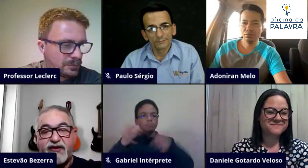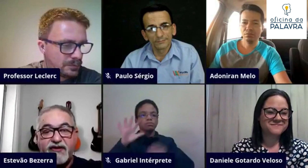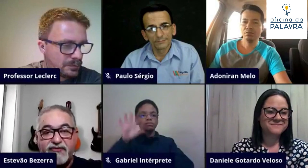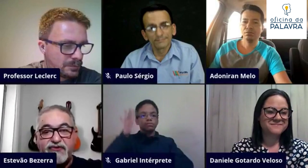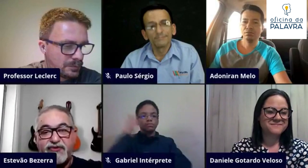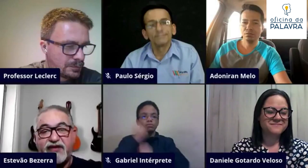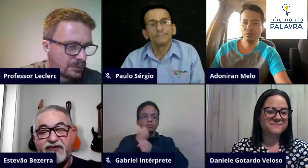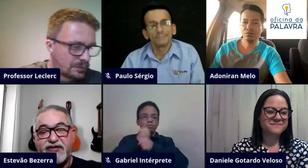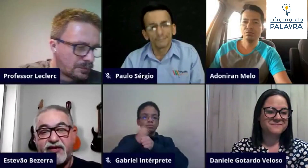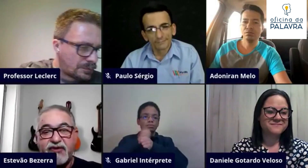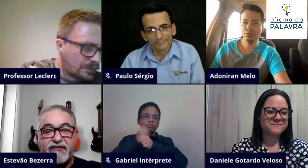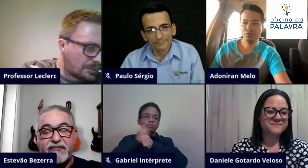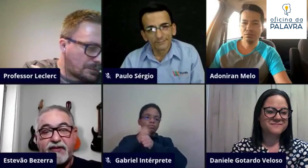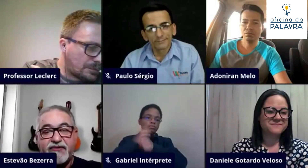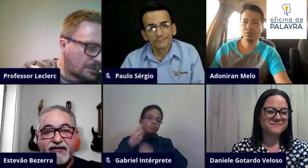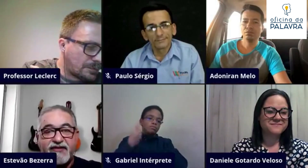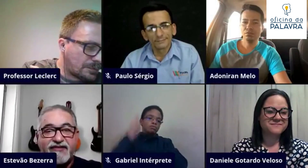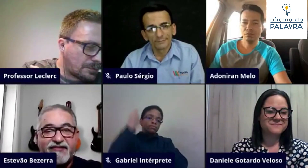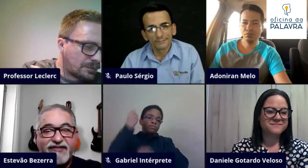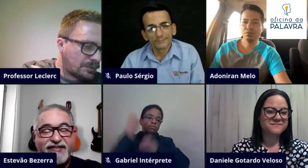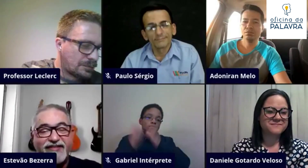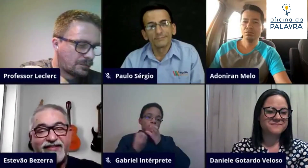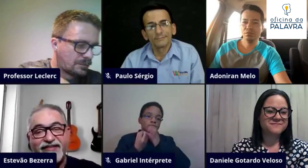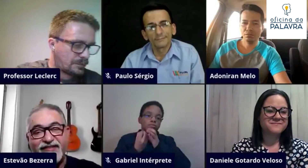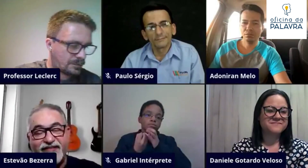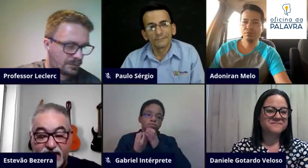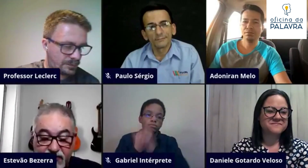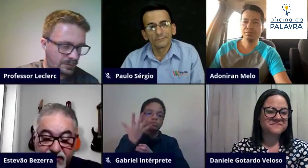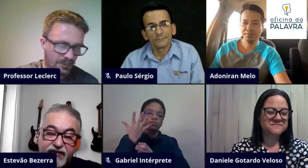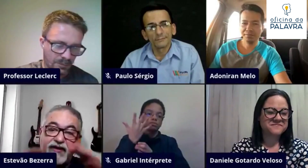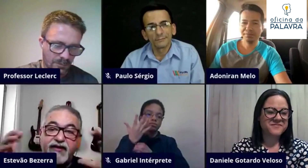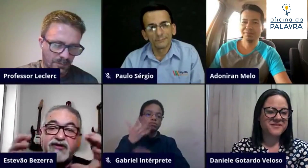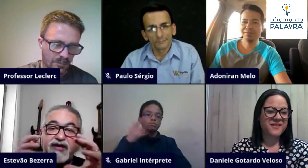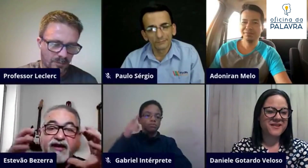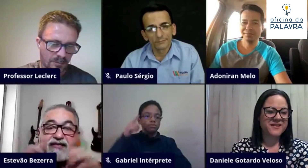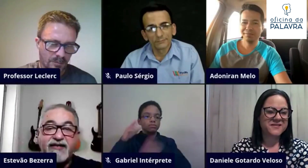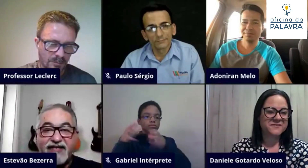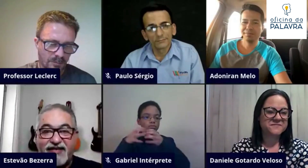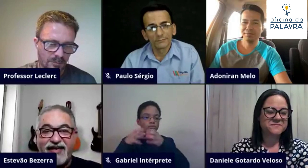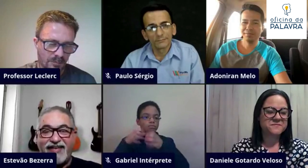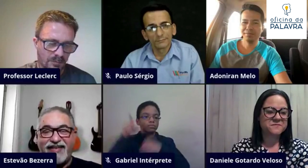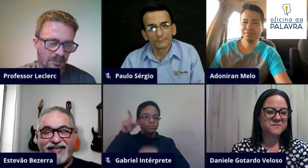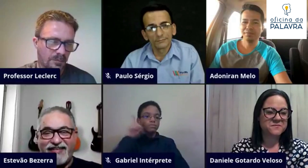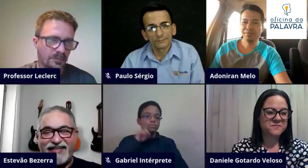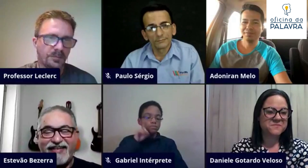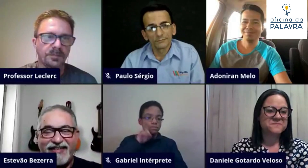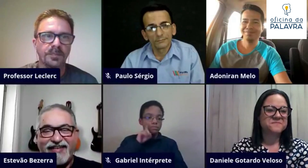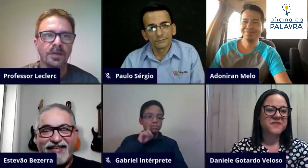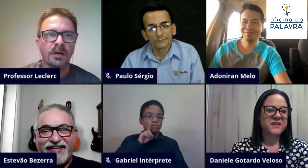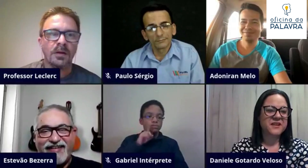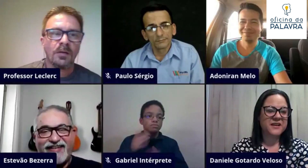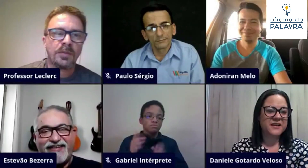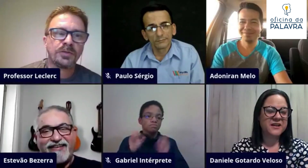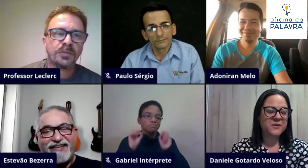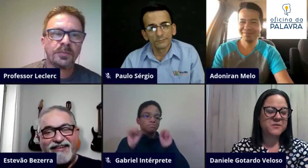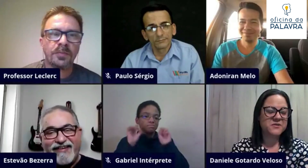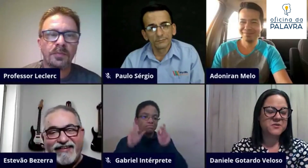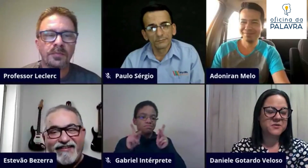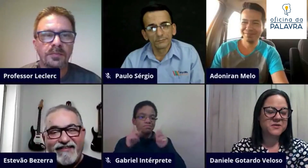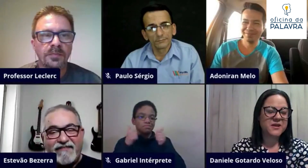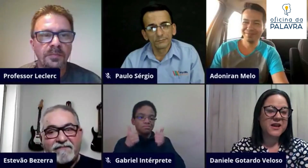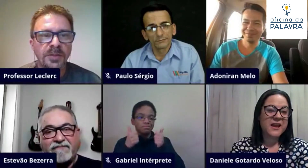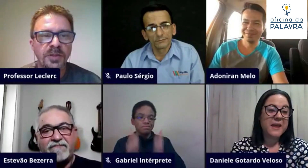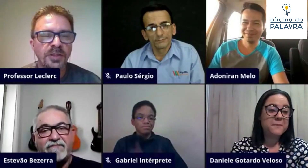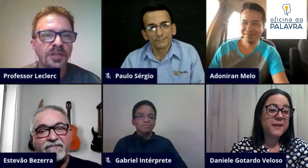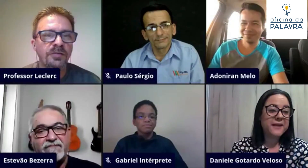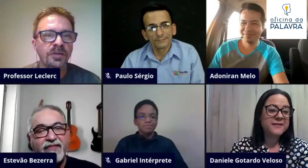do tio Cão, dos fundadores da Wycliffe Bible Translation, né? Então, assim, em linhas gerais, é isso aí. Que legal,